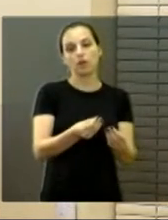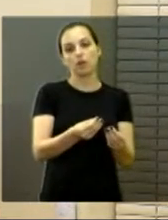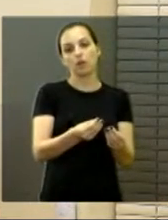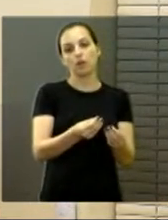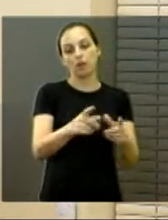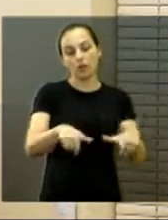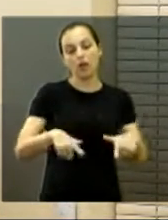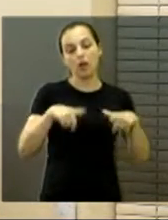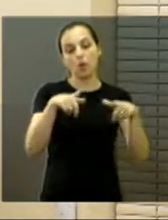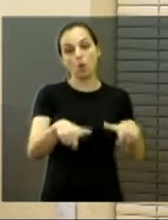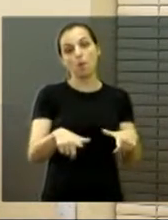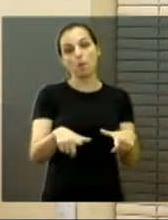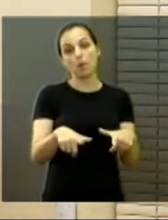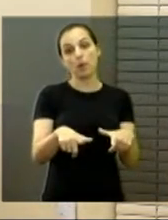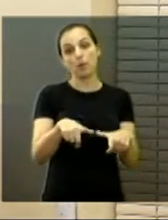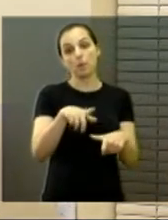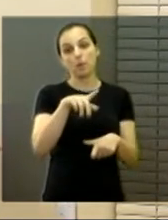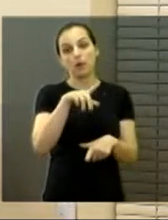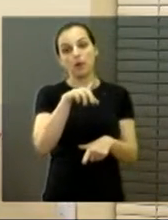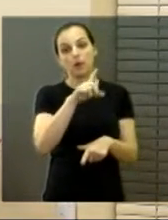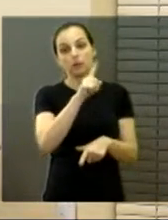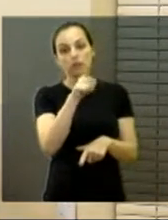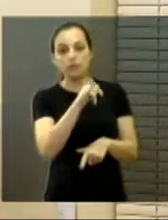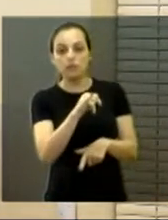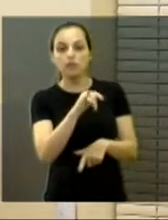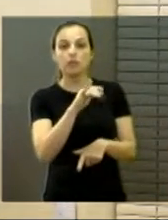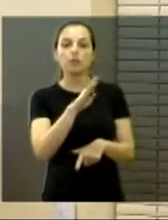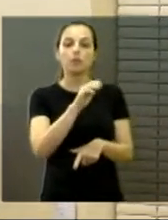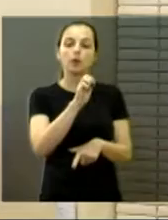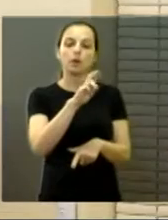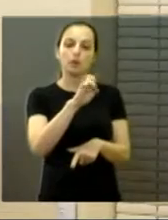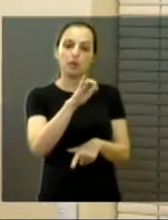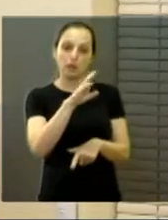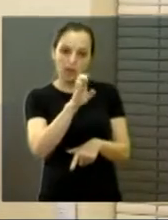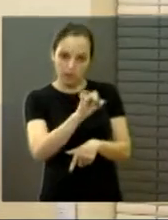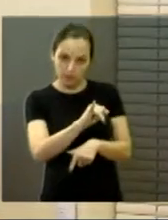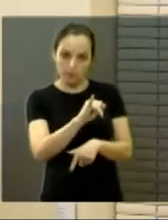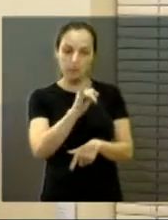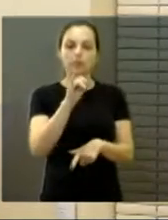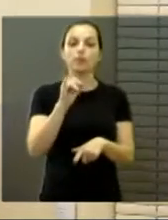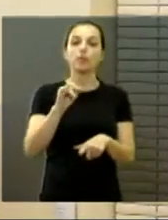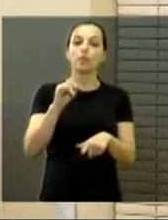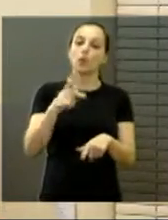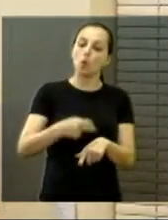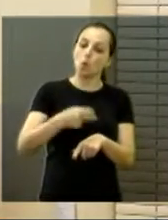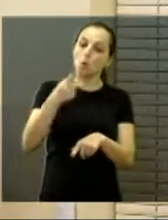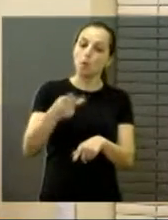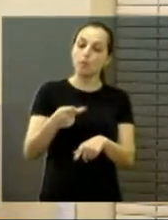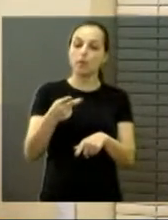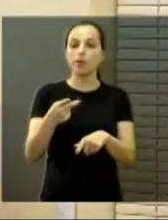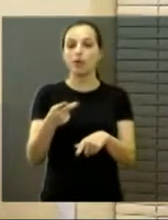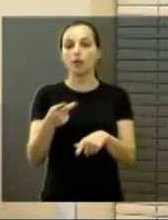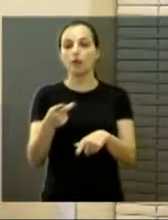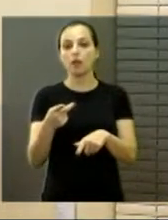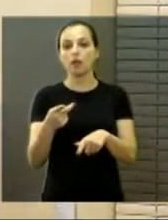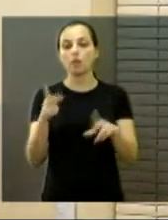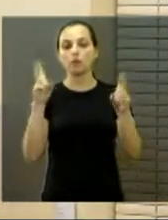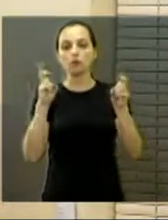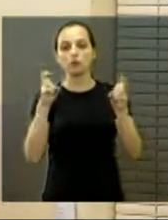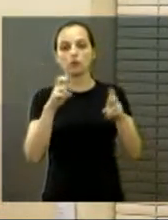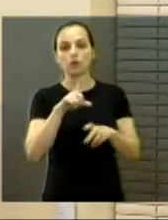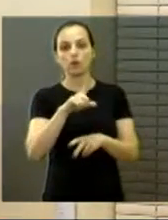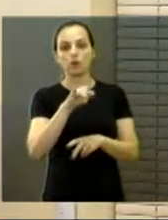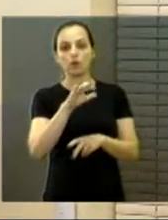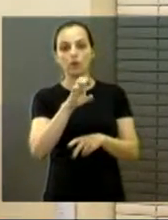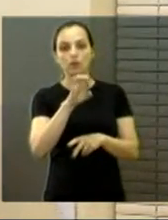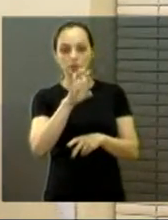Barbieri. Foi instituído um prêmio aqui em Araraquara no ano de 2012, Eliette Safiotti,